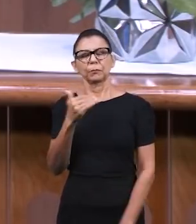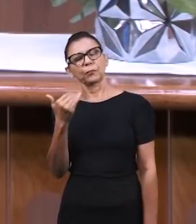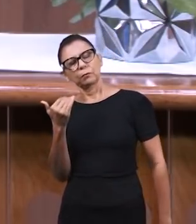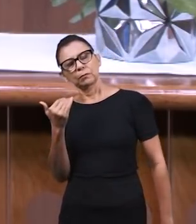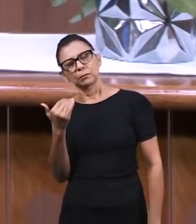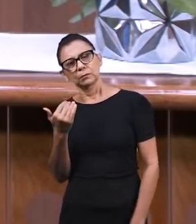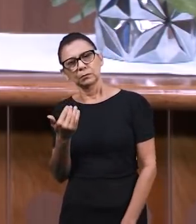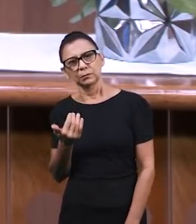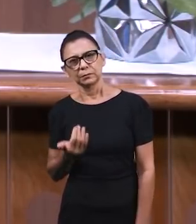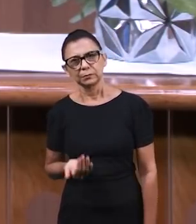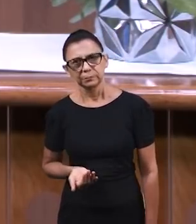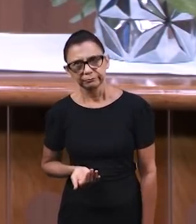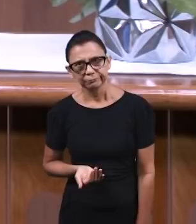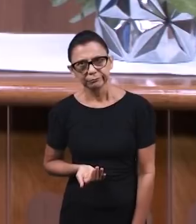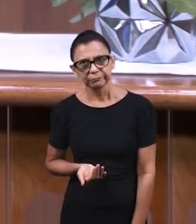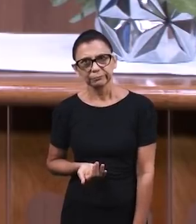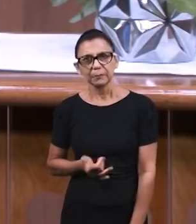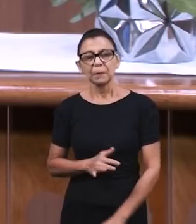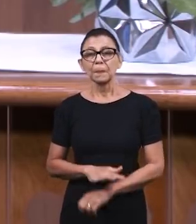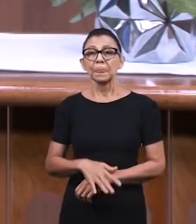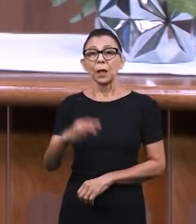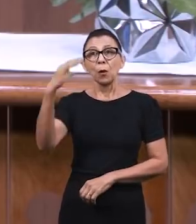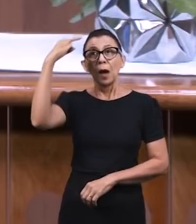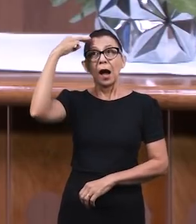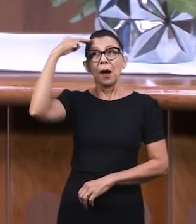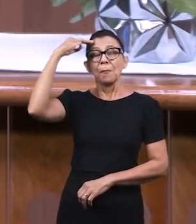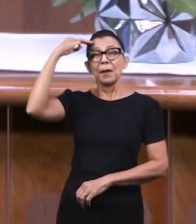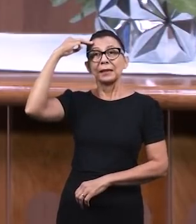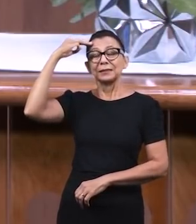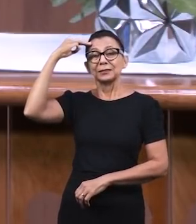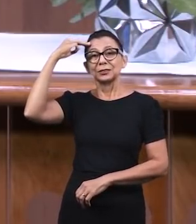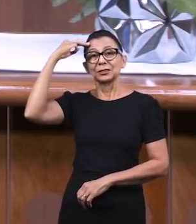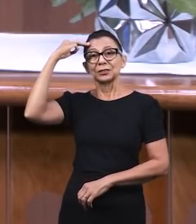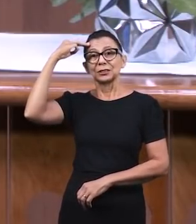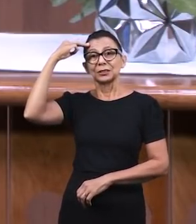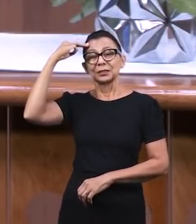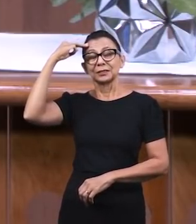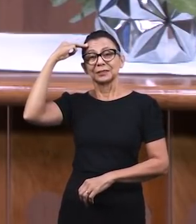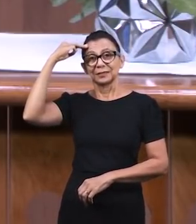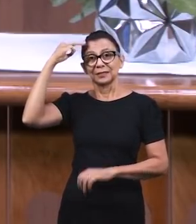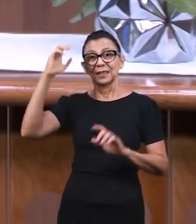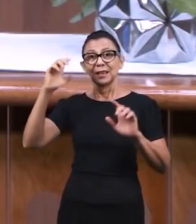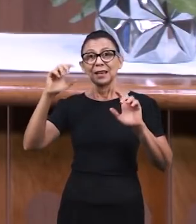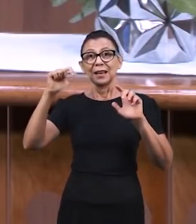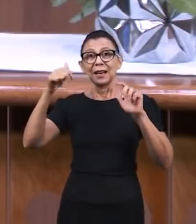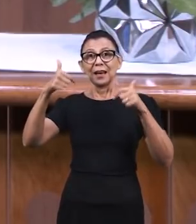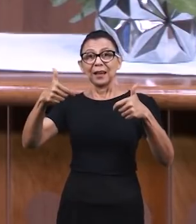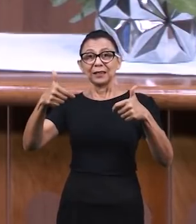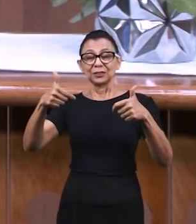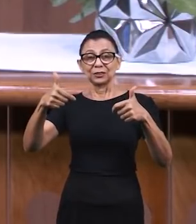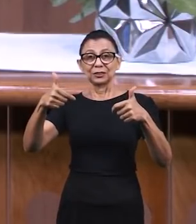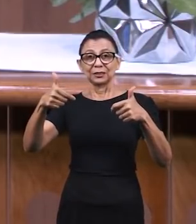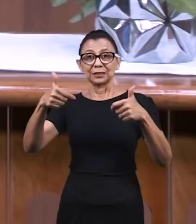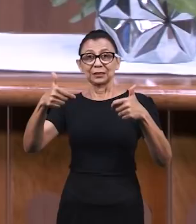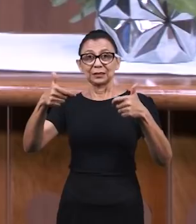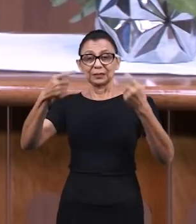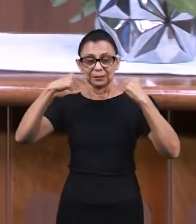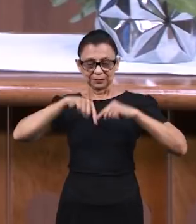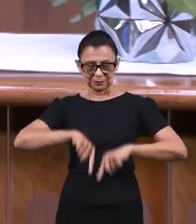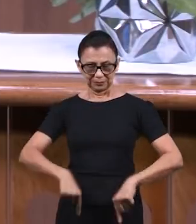mente reflete sobre o corpo. É importante hoje